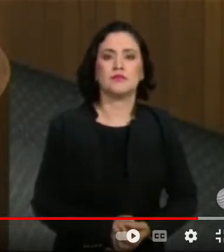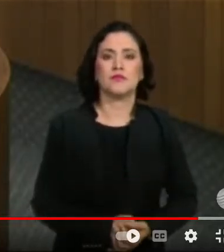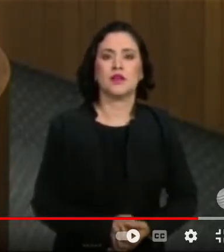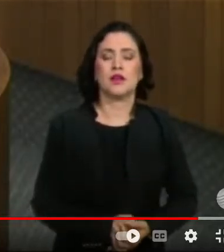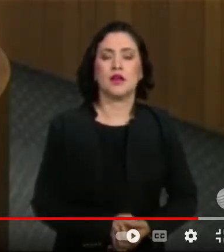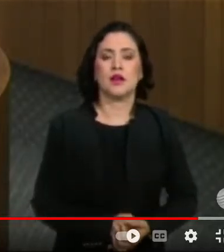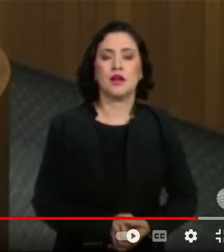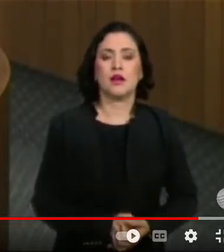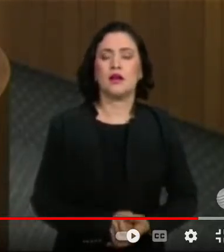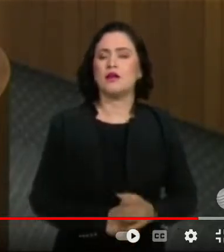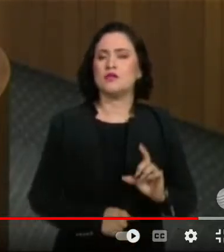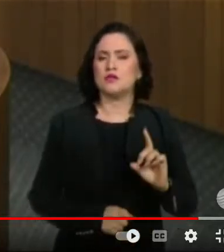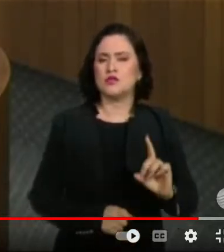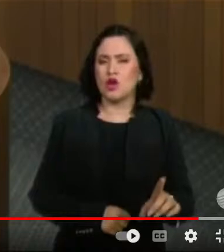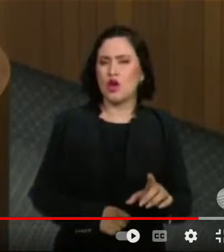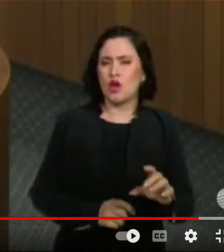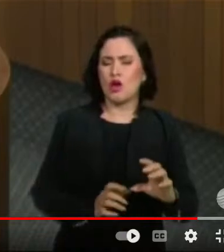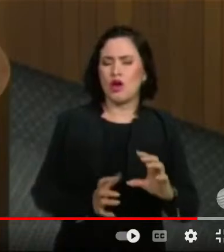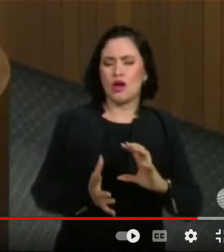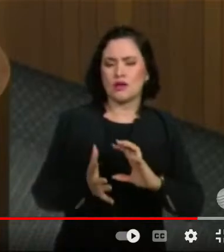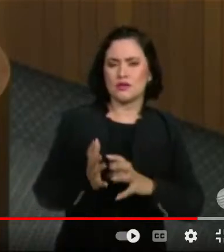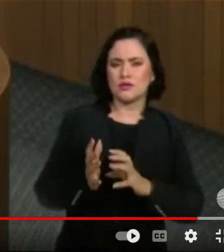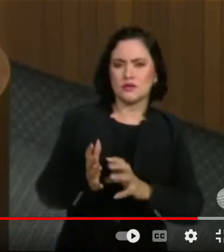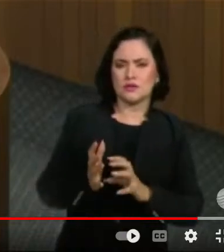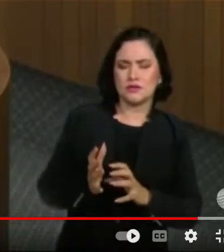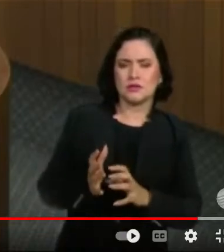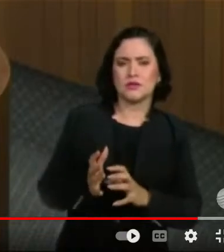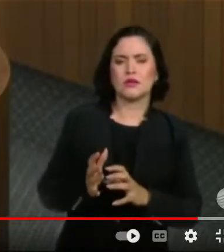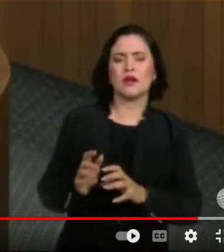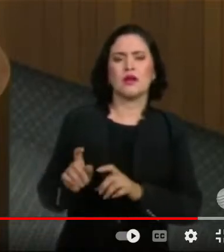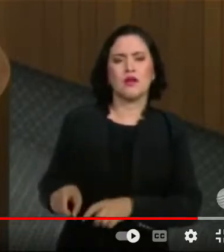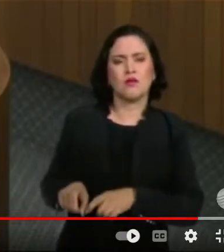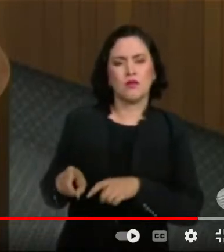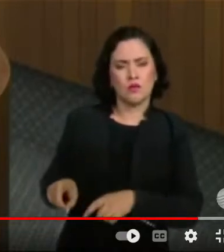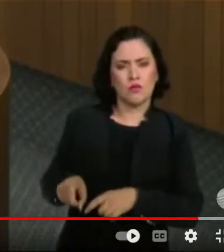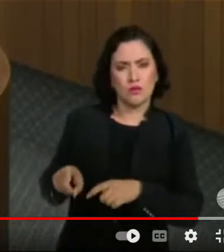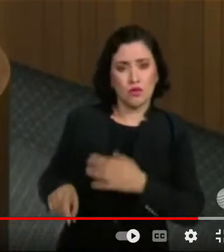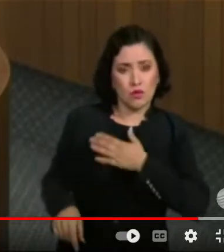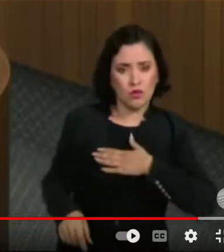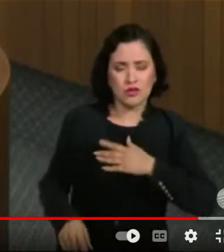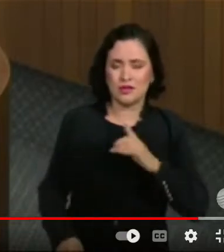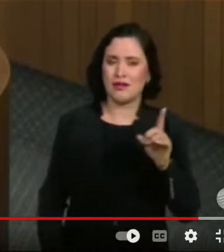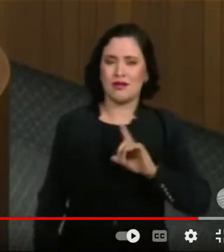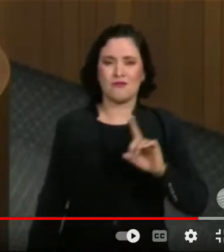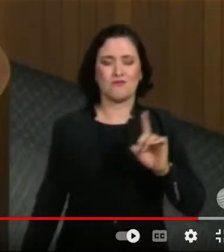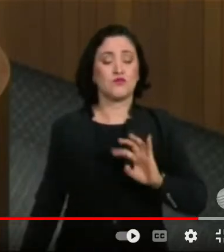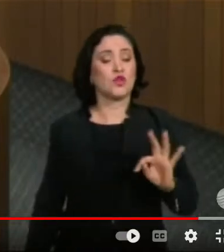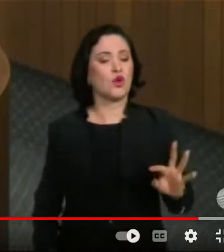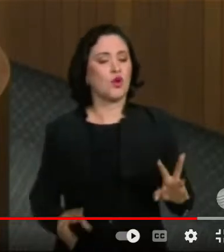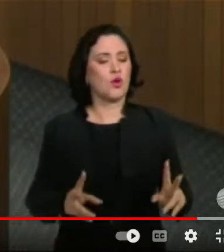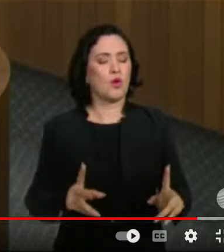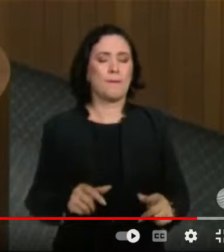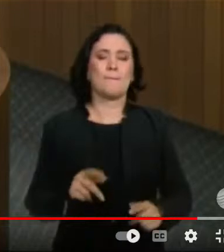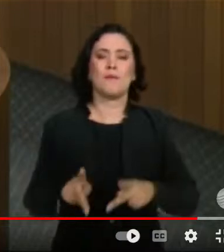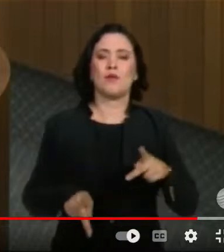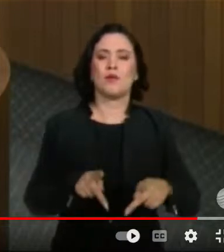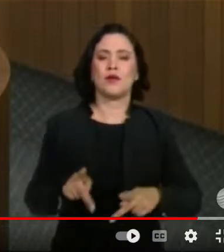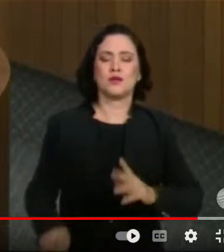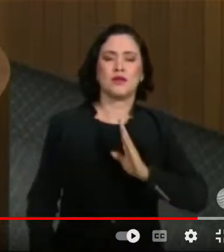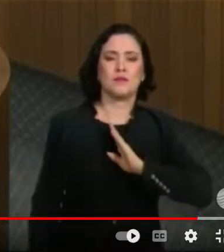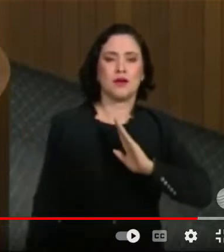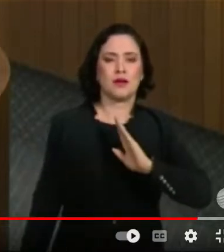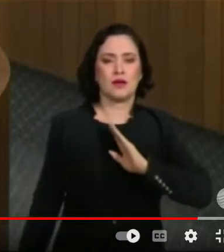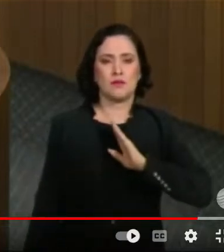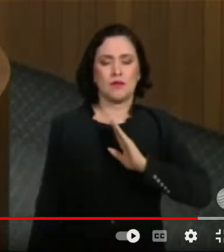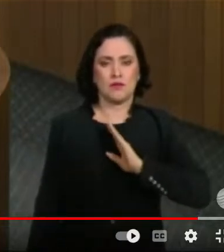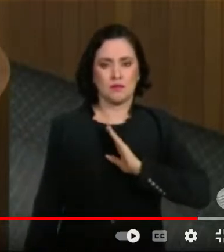de toda a população de Bacabal que tem na Expoaba como a sua grande festa dentro do